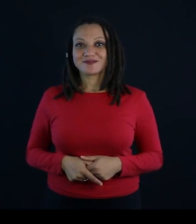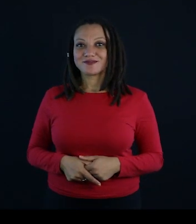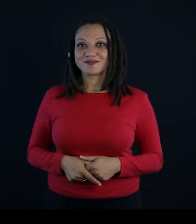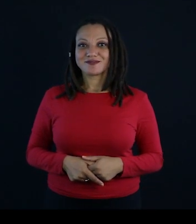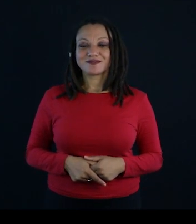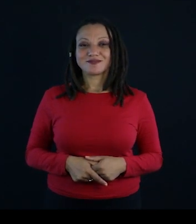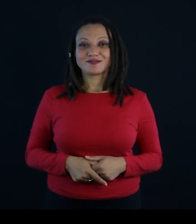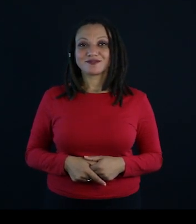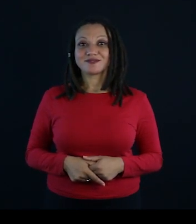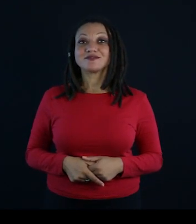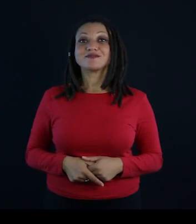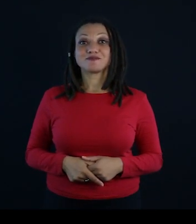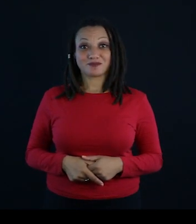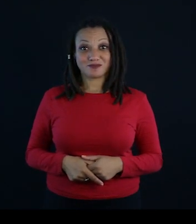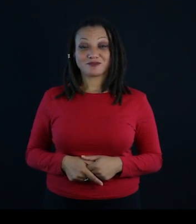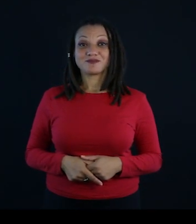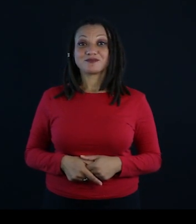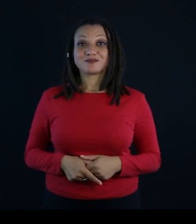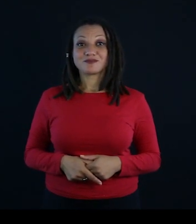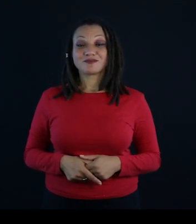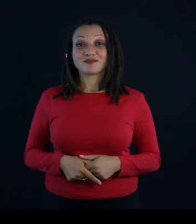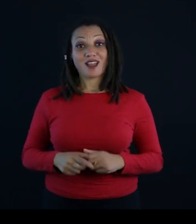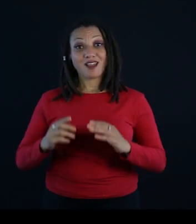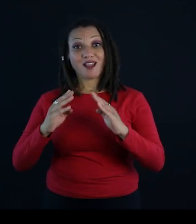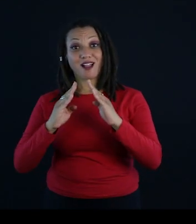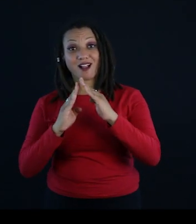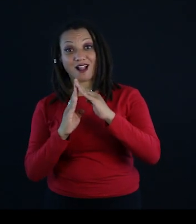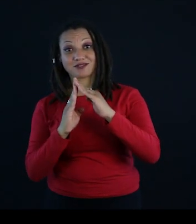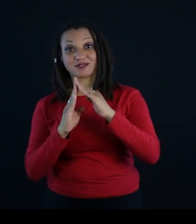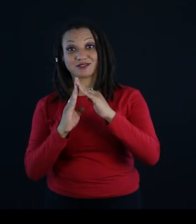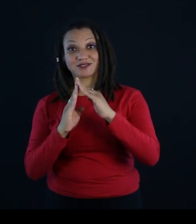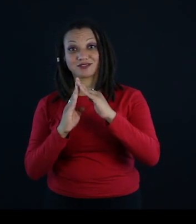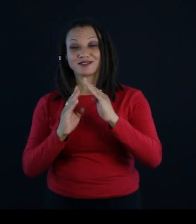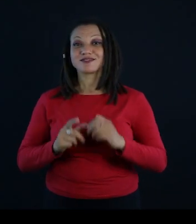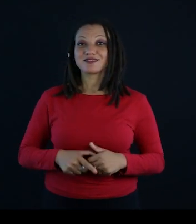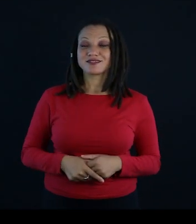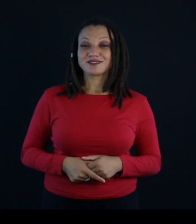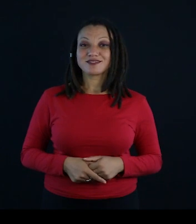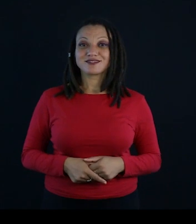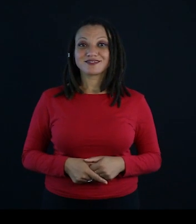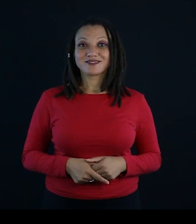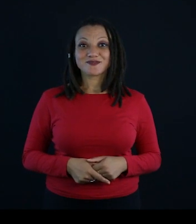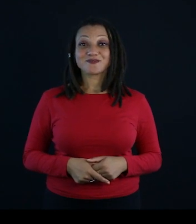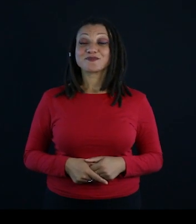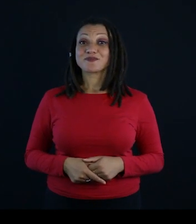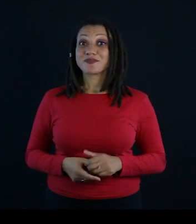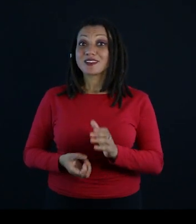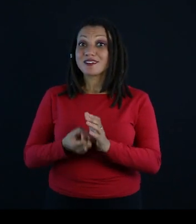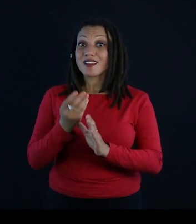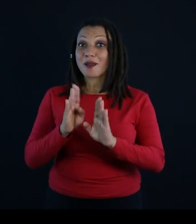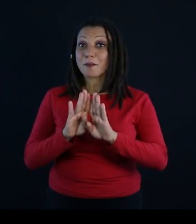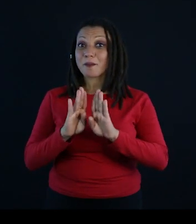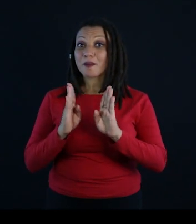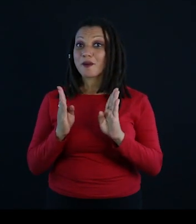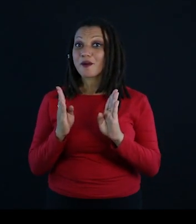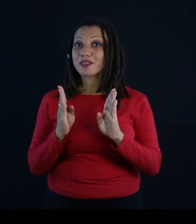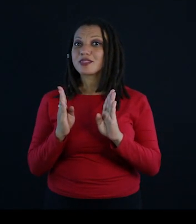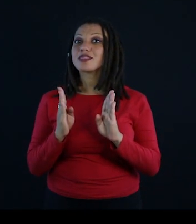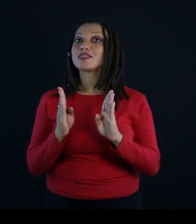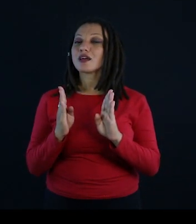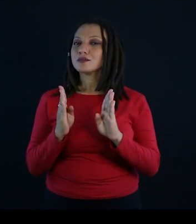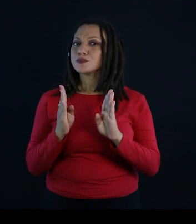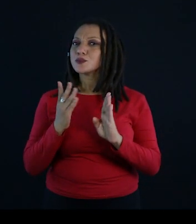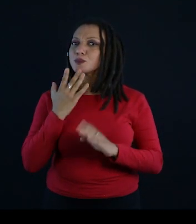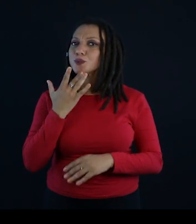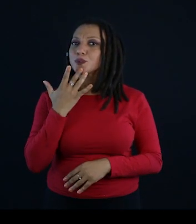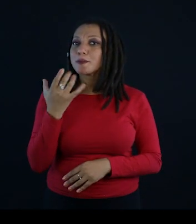ó. E vamos fazer ela abrir assim, tá? Aí a gente vai fazer uma portinha